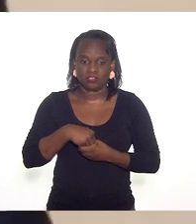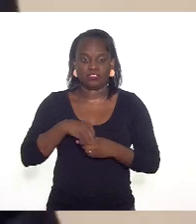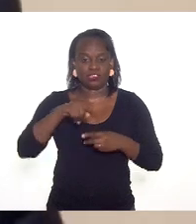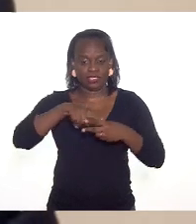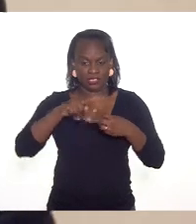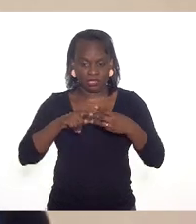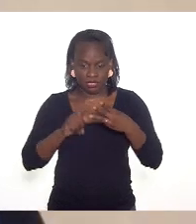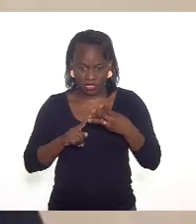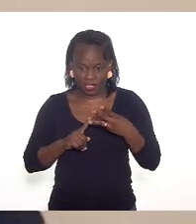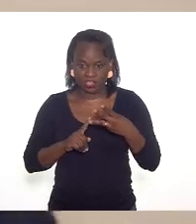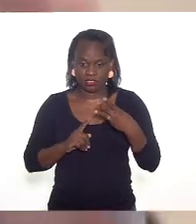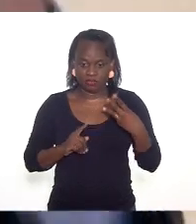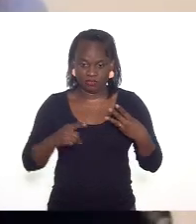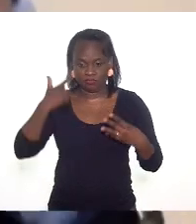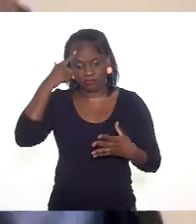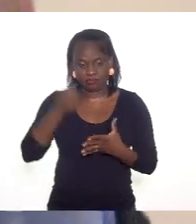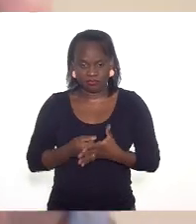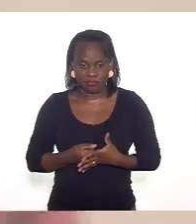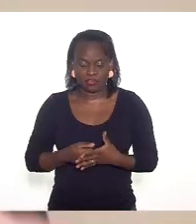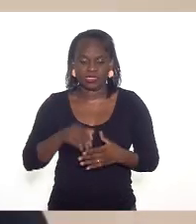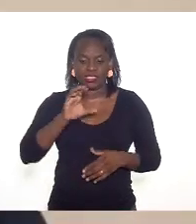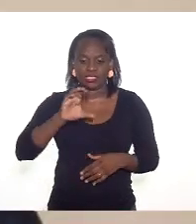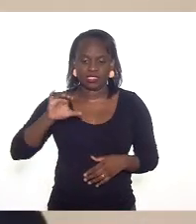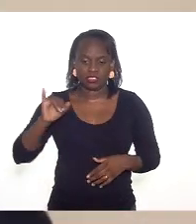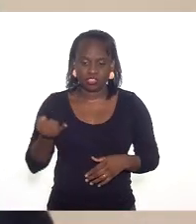os três pareceres. A CCJ